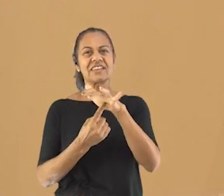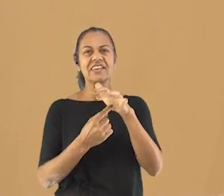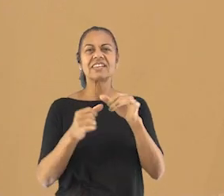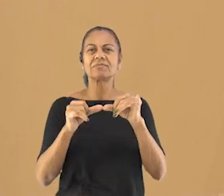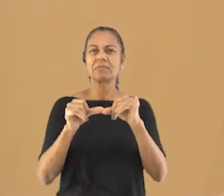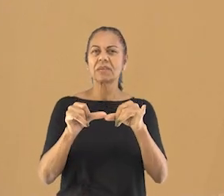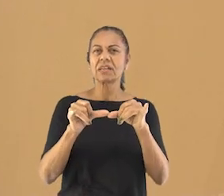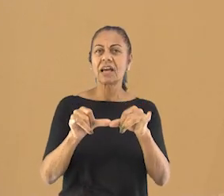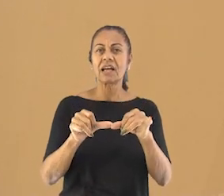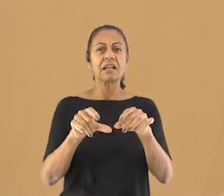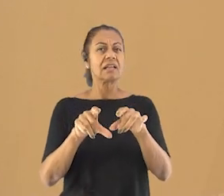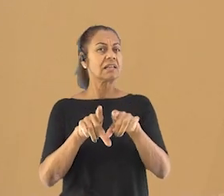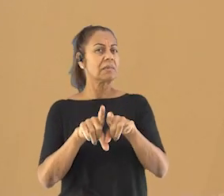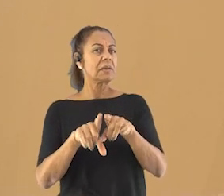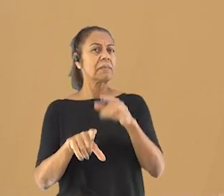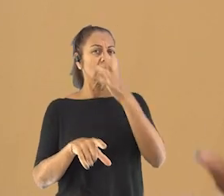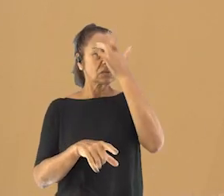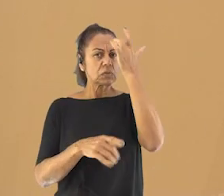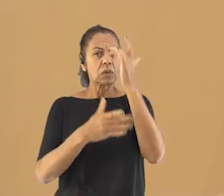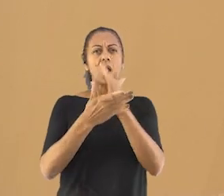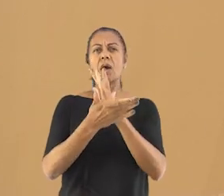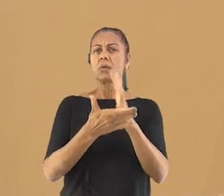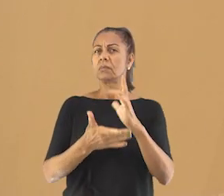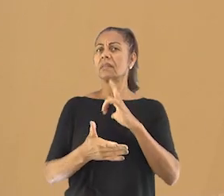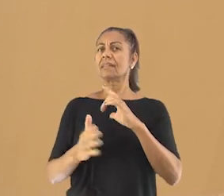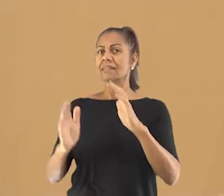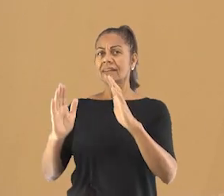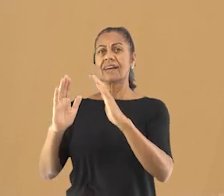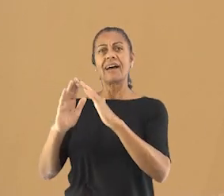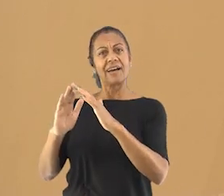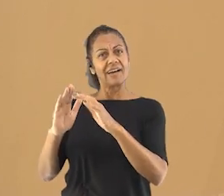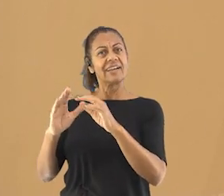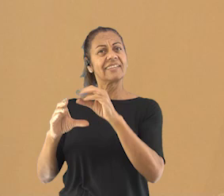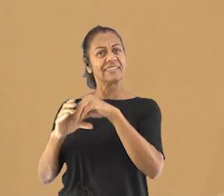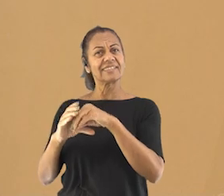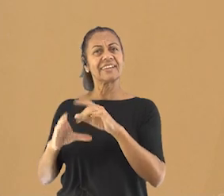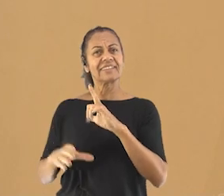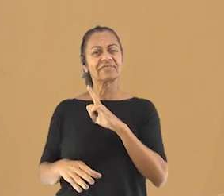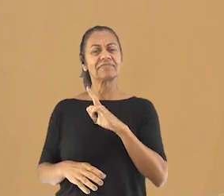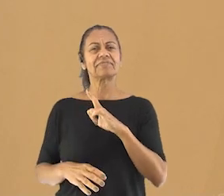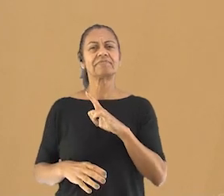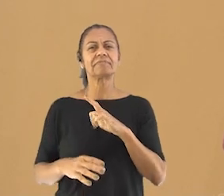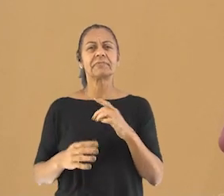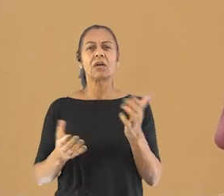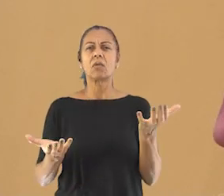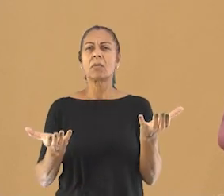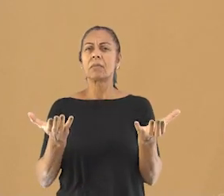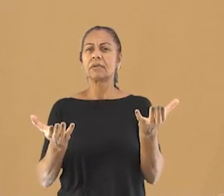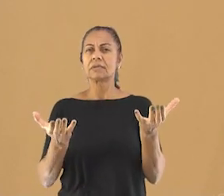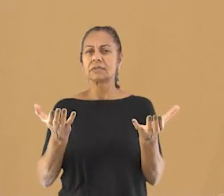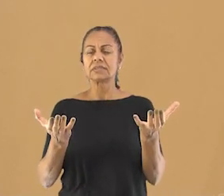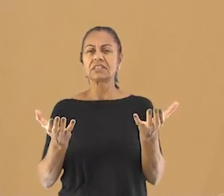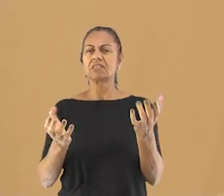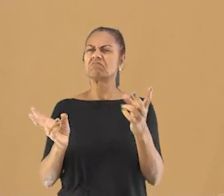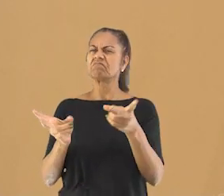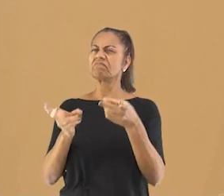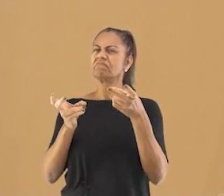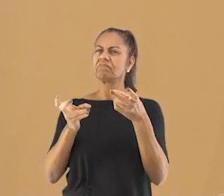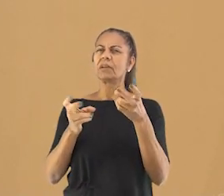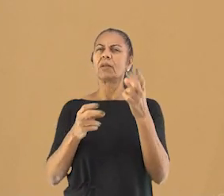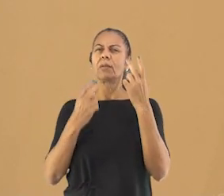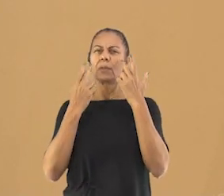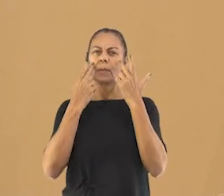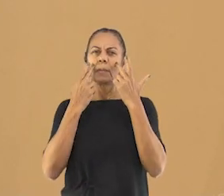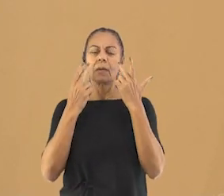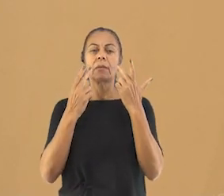feiras, supermercados, tem pessoas que têm em casa e em vários outros lugares. Uma balança, ela